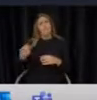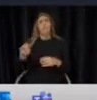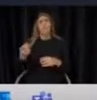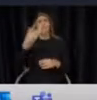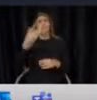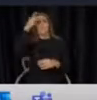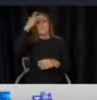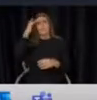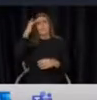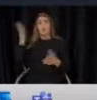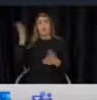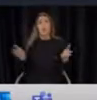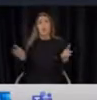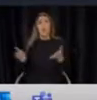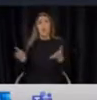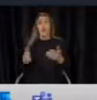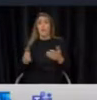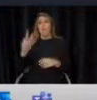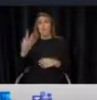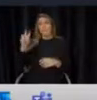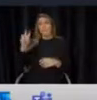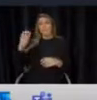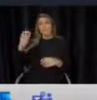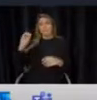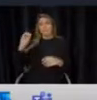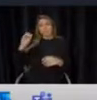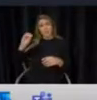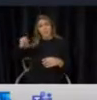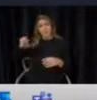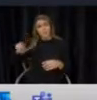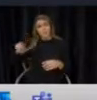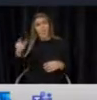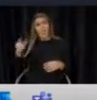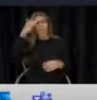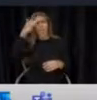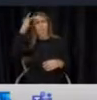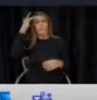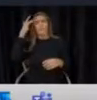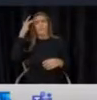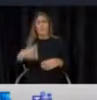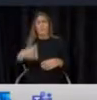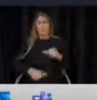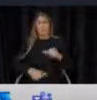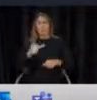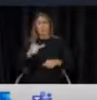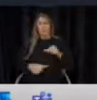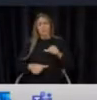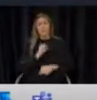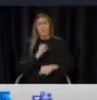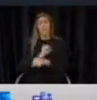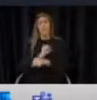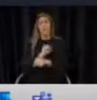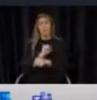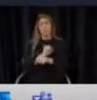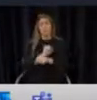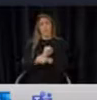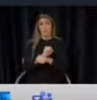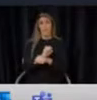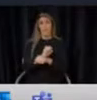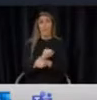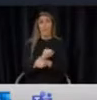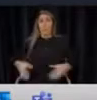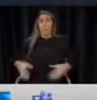mil pessoas aguardando por um transplante. E se vocês observarem, a lista do transplante renal é maior, porque